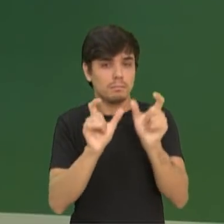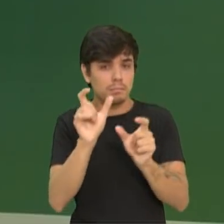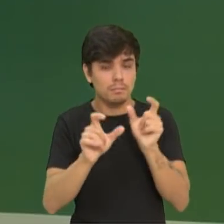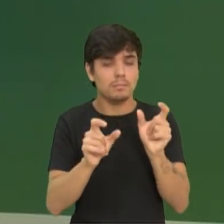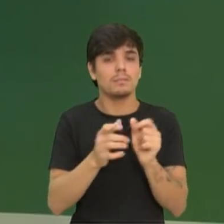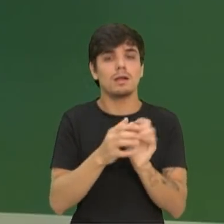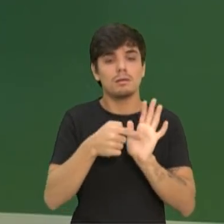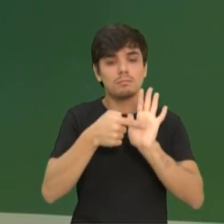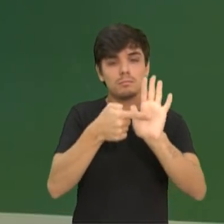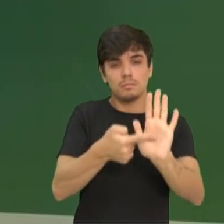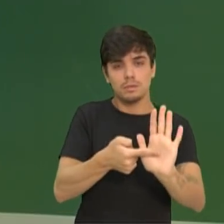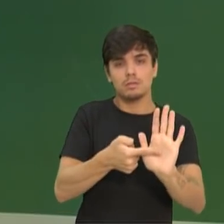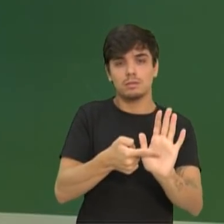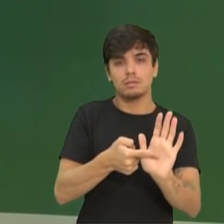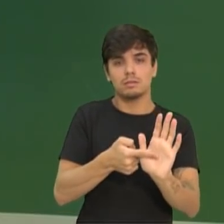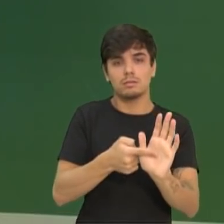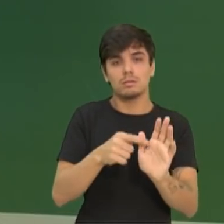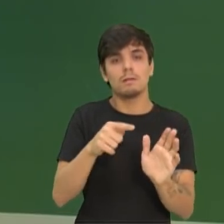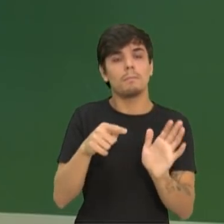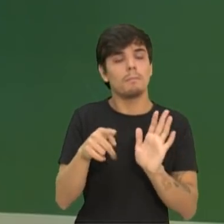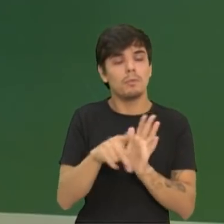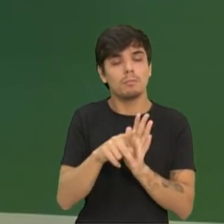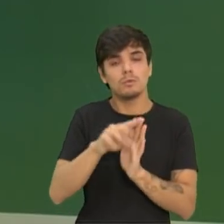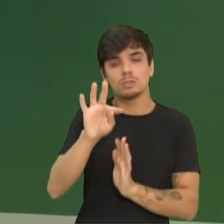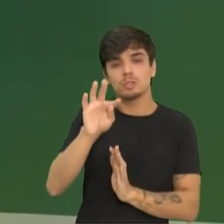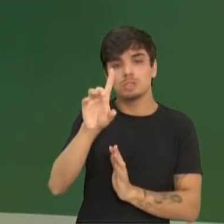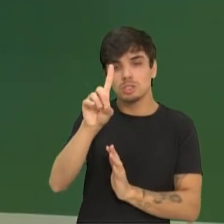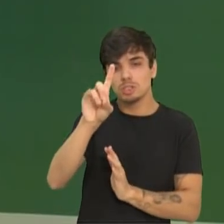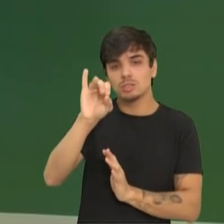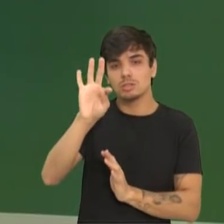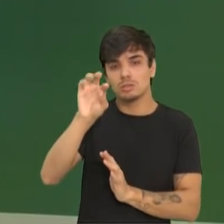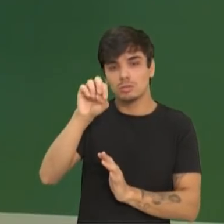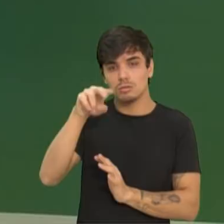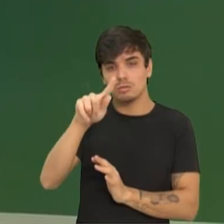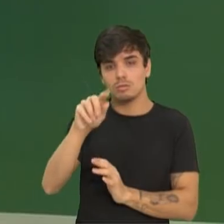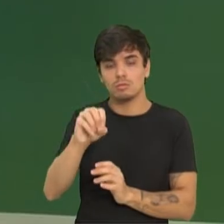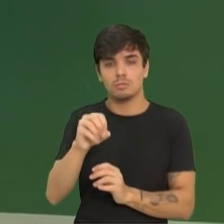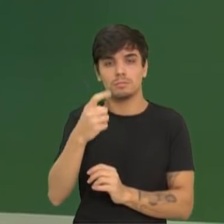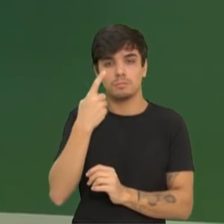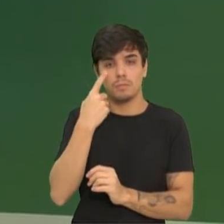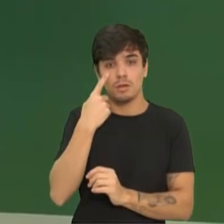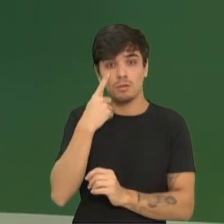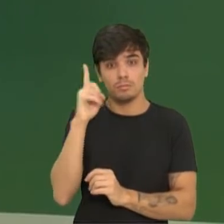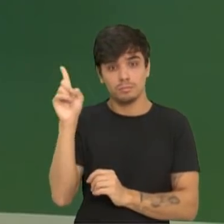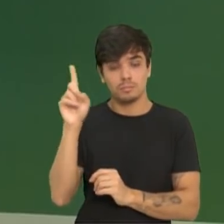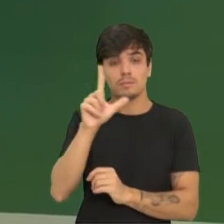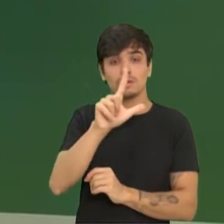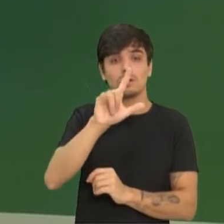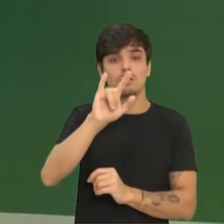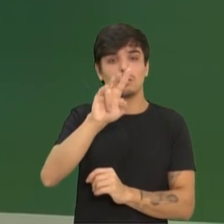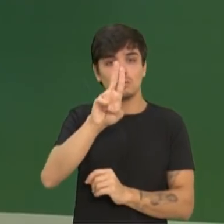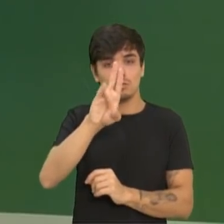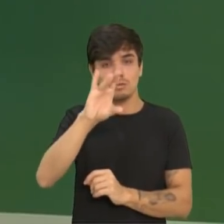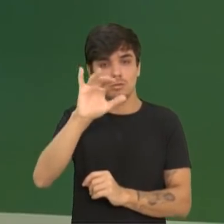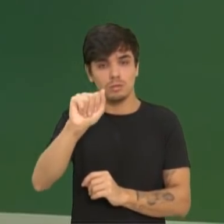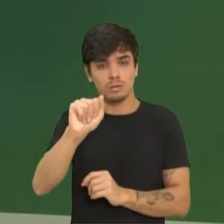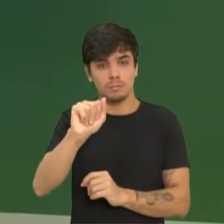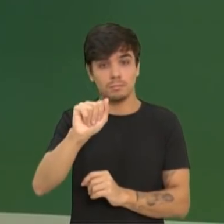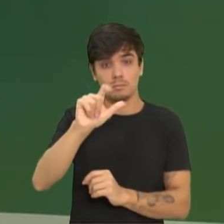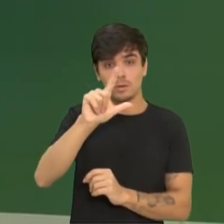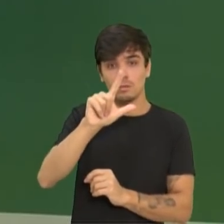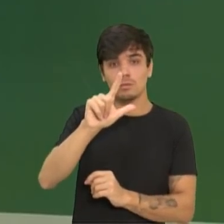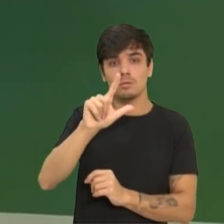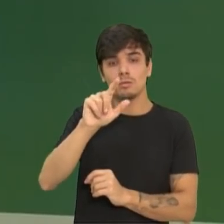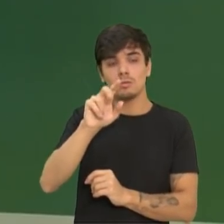é apresentado através de um ditongo. Confira comigo. Lúcia. O Lu é a penúltima sílaba, é a